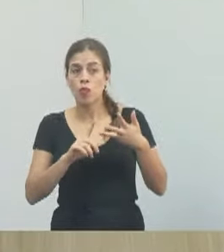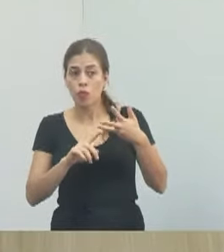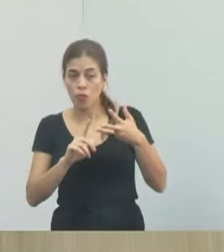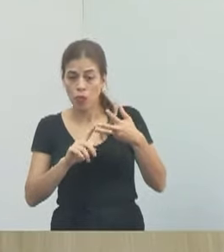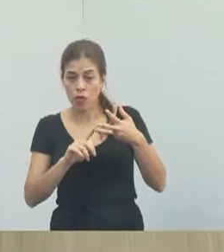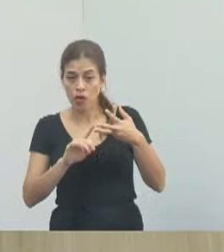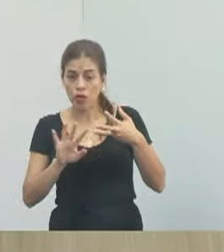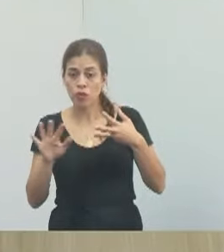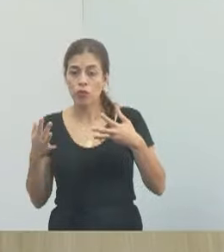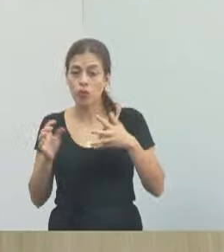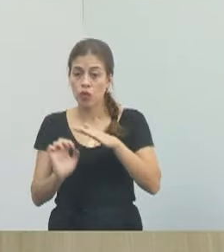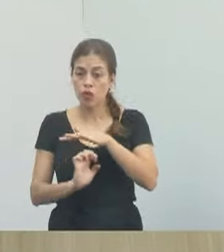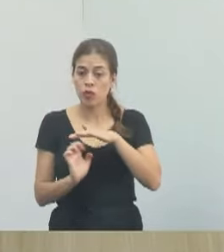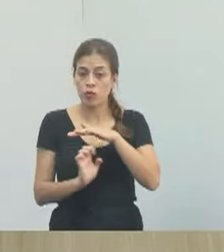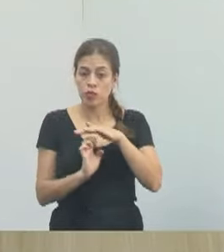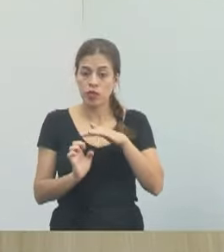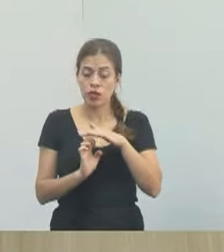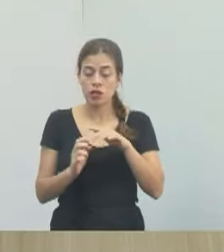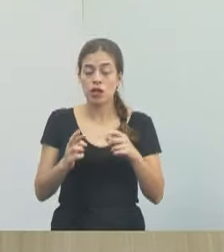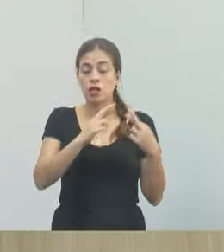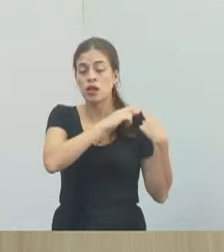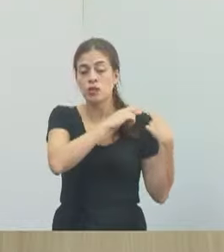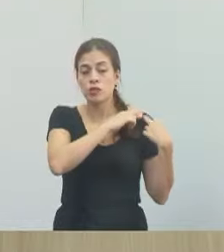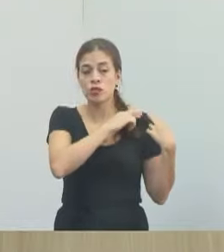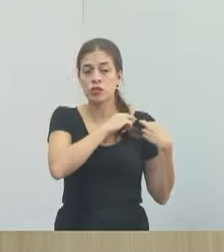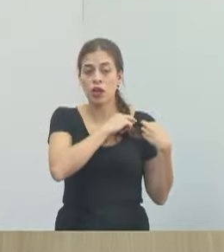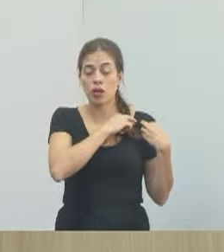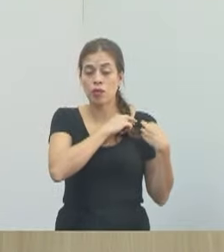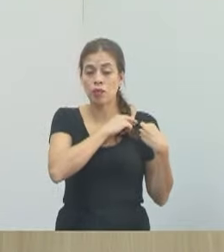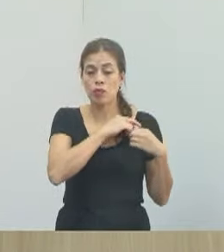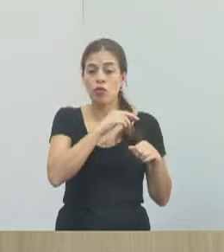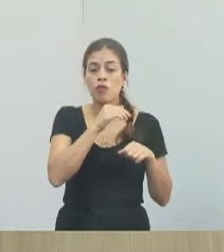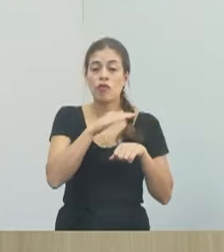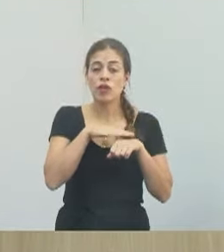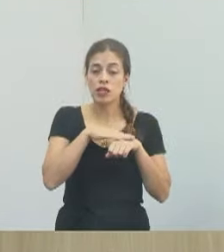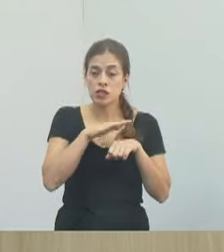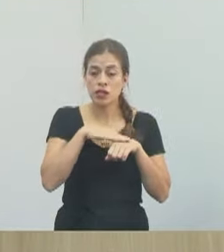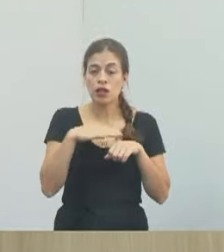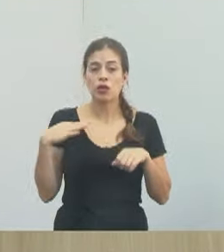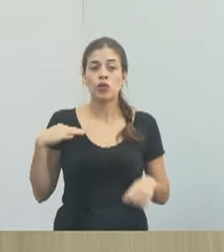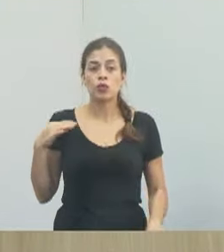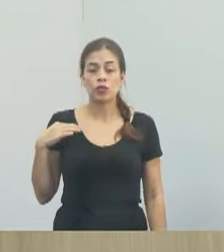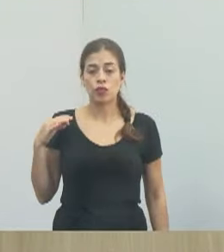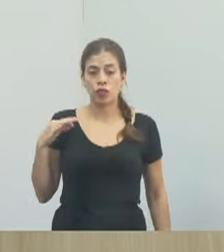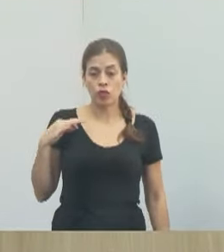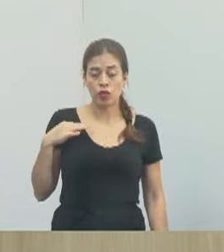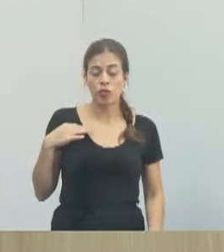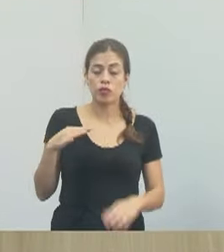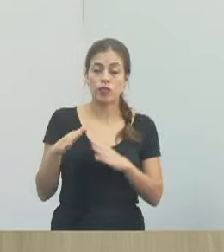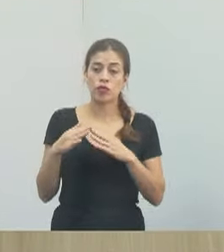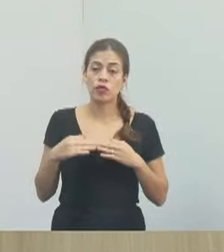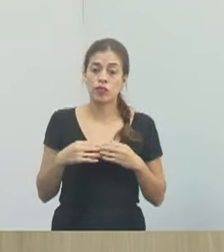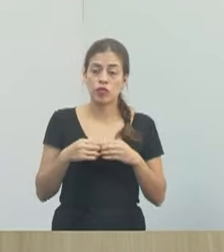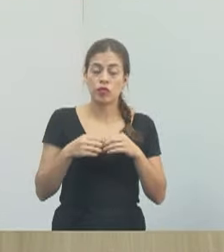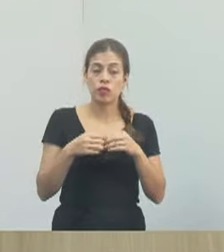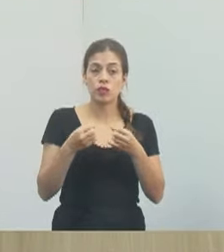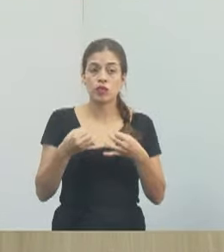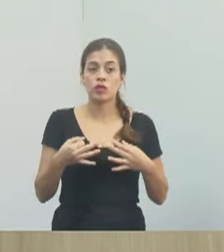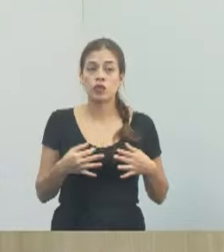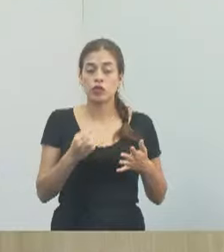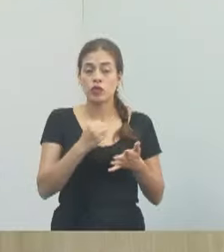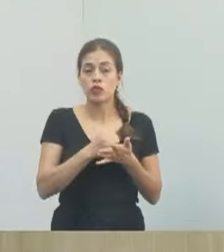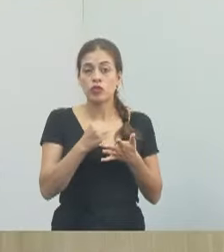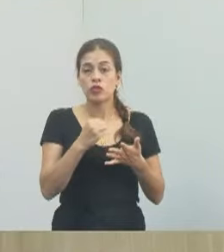pela conecção dos referidos uniformes favor indicar forma de